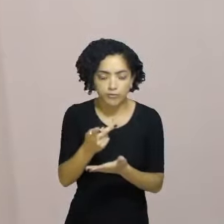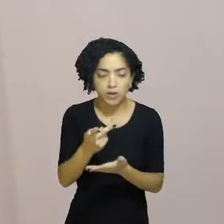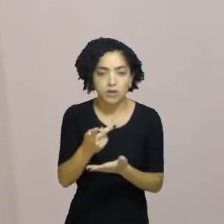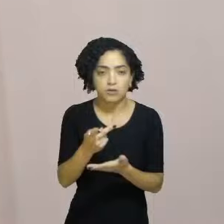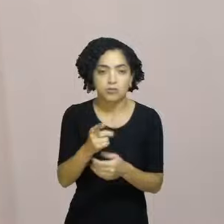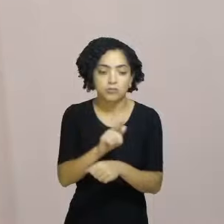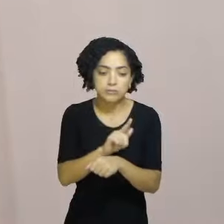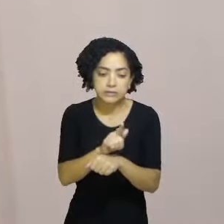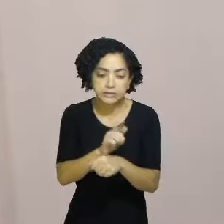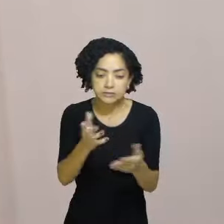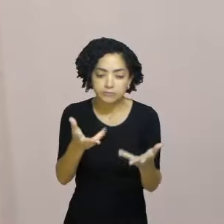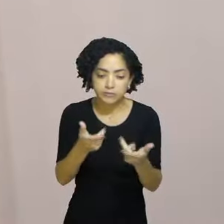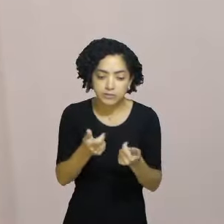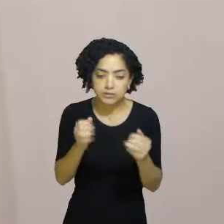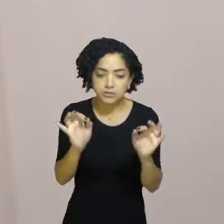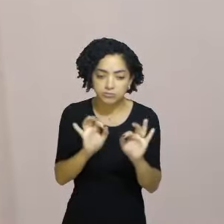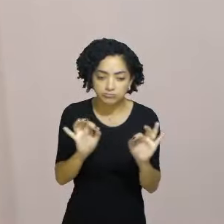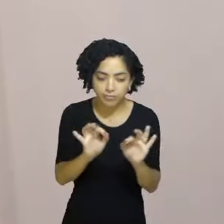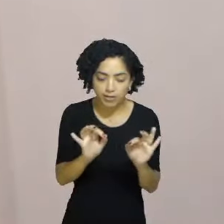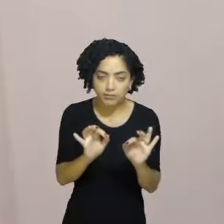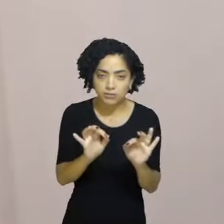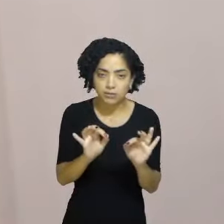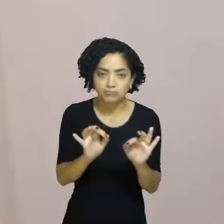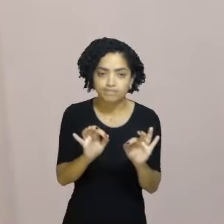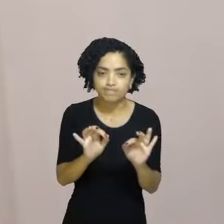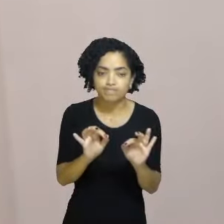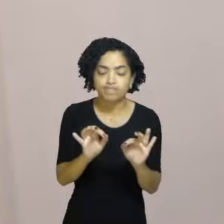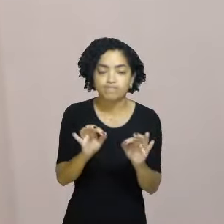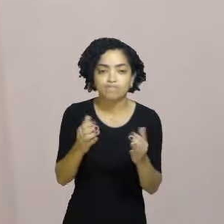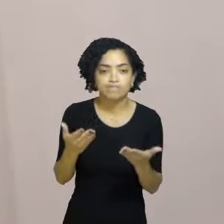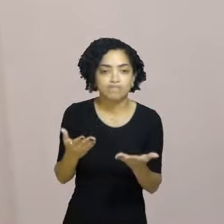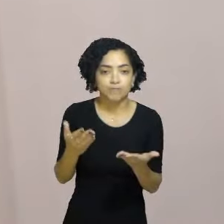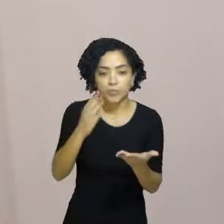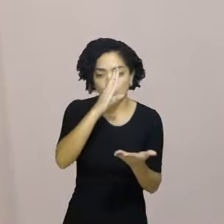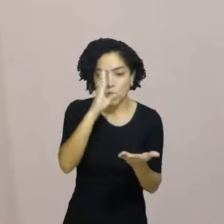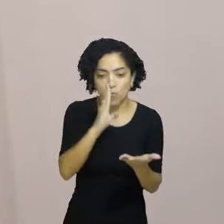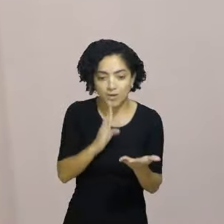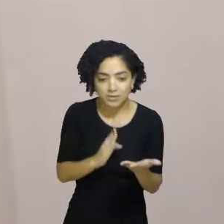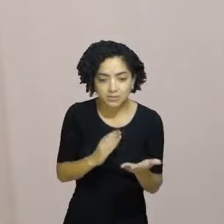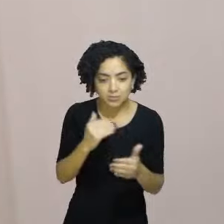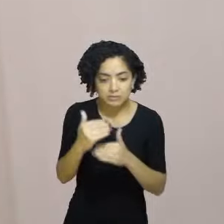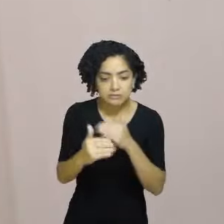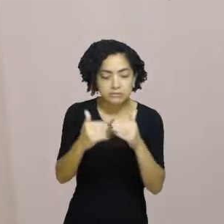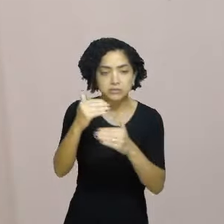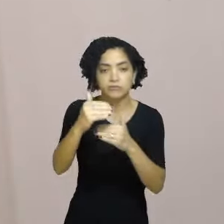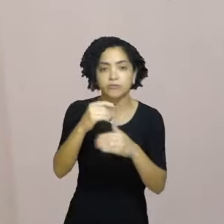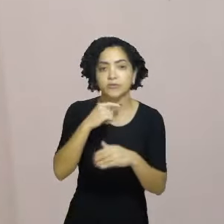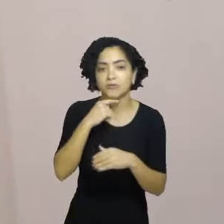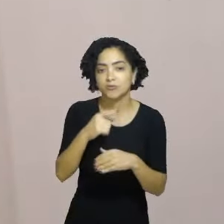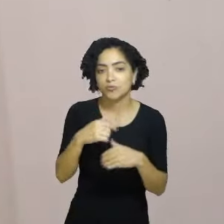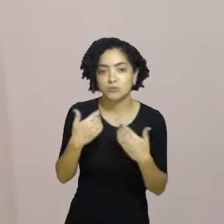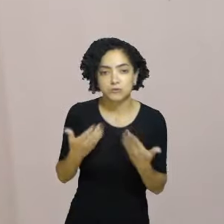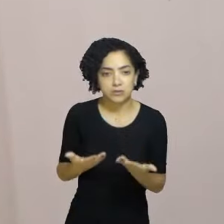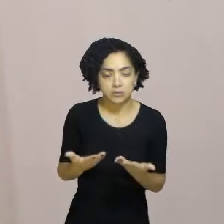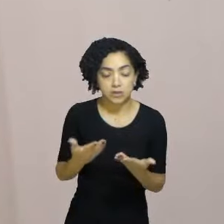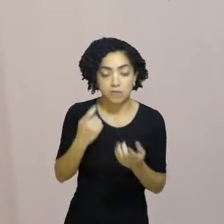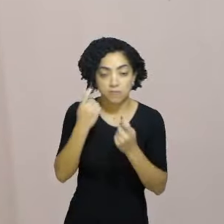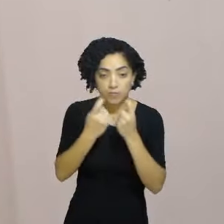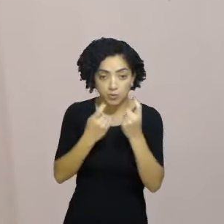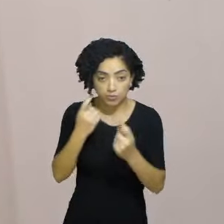gestão eficiente e séria, não tem como o Brasil deslanchar. Além da preocupação com os